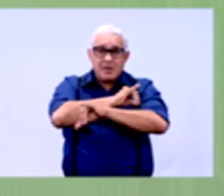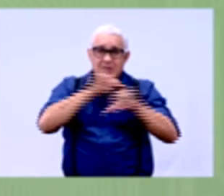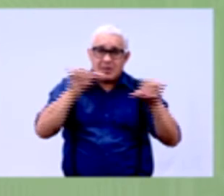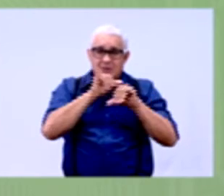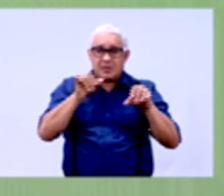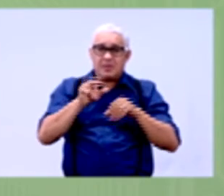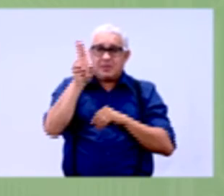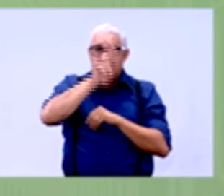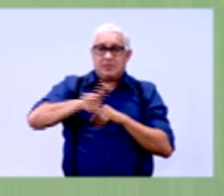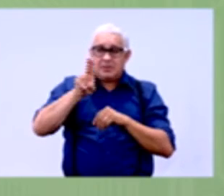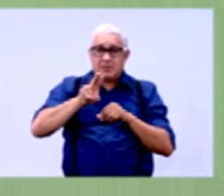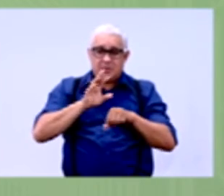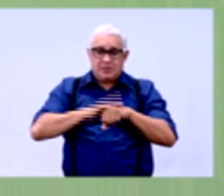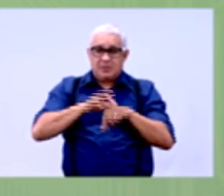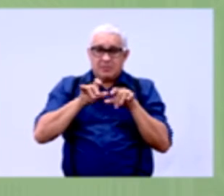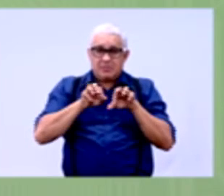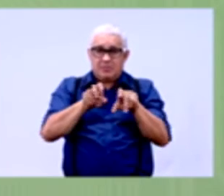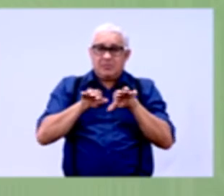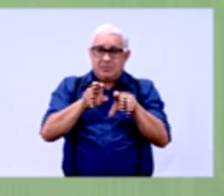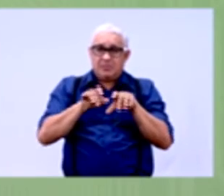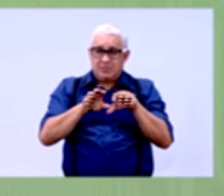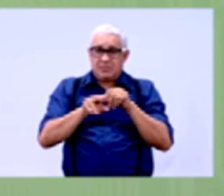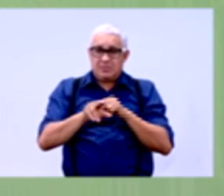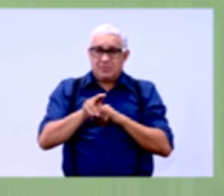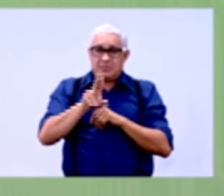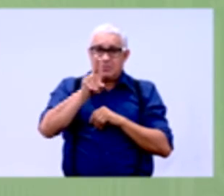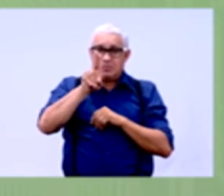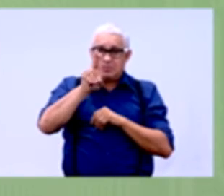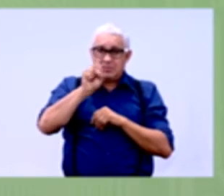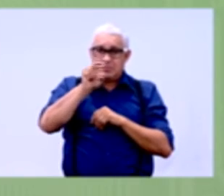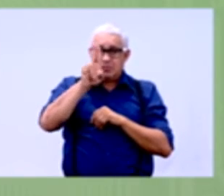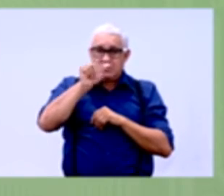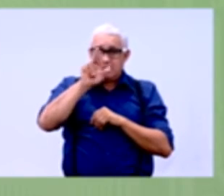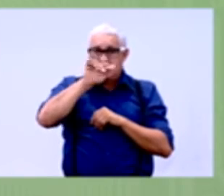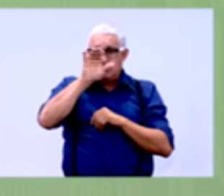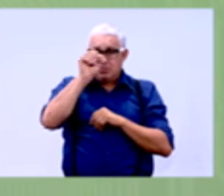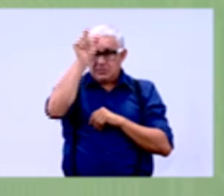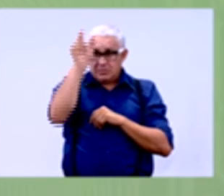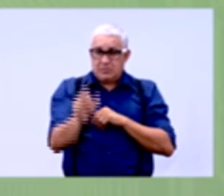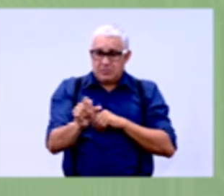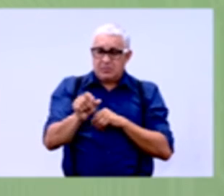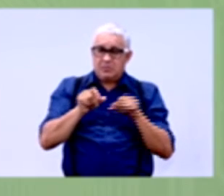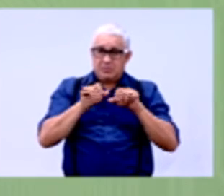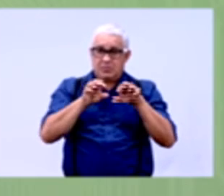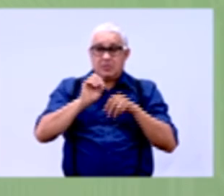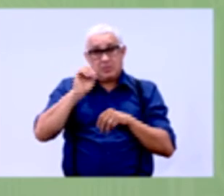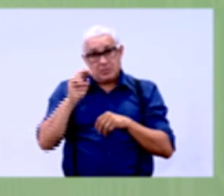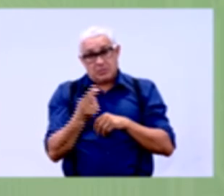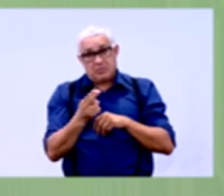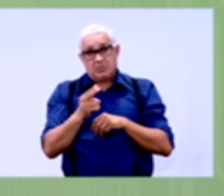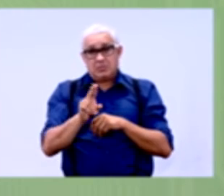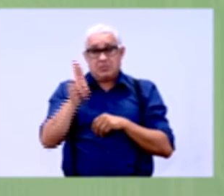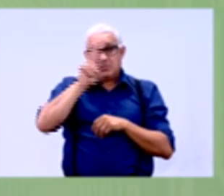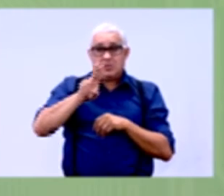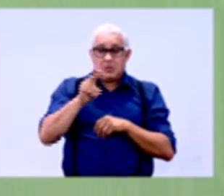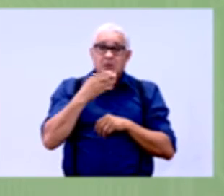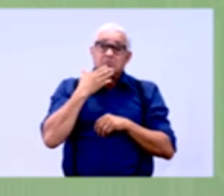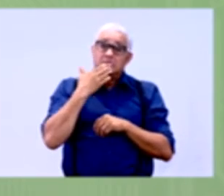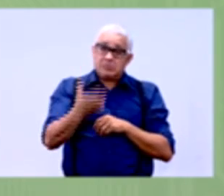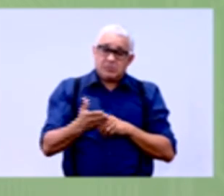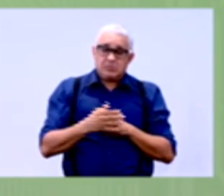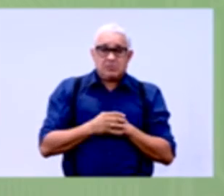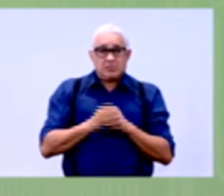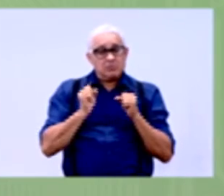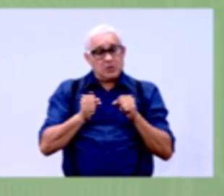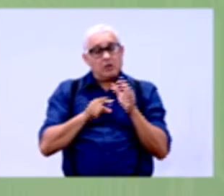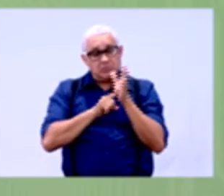digitou, que o usuário ou que o usuário digitou ou que o usuário solicitou. Ele pode ter solicitado